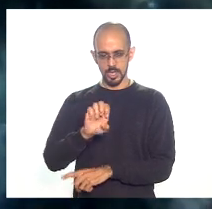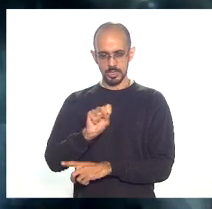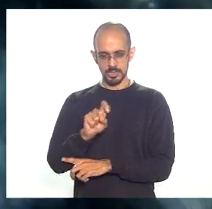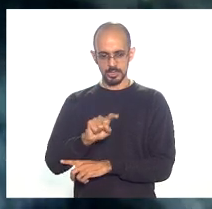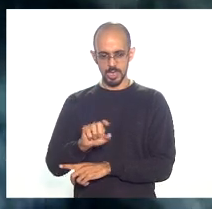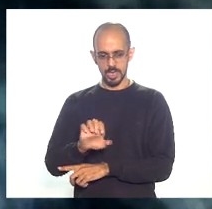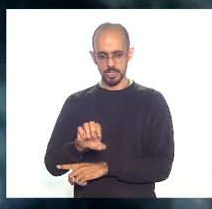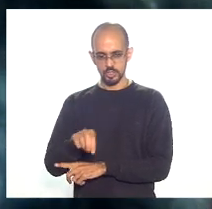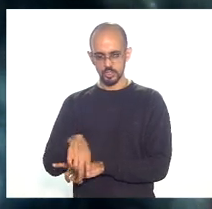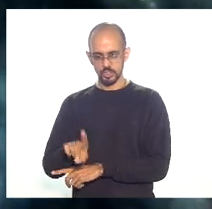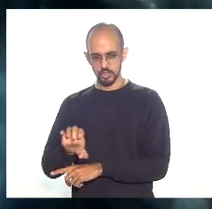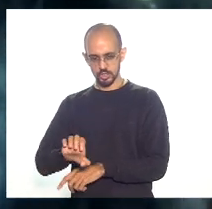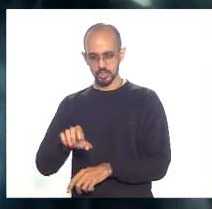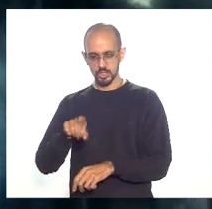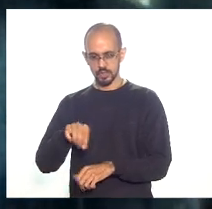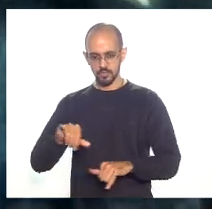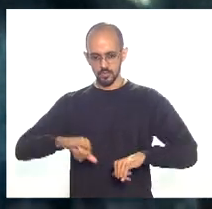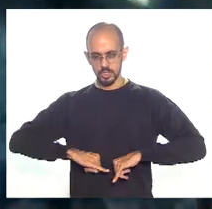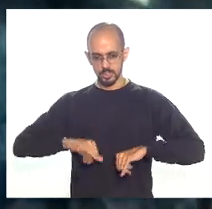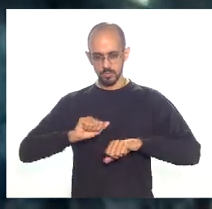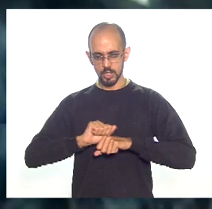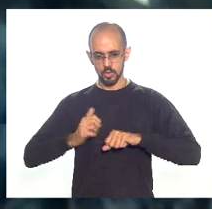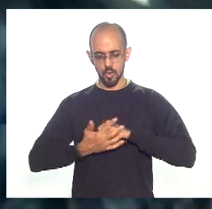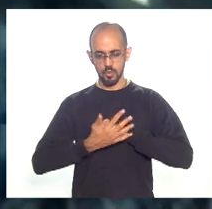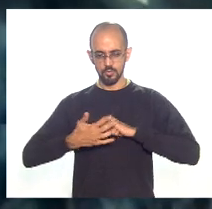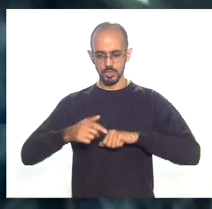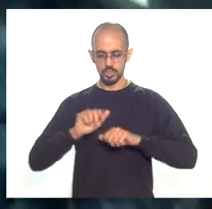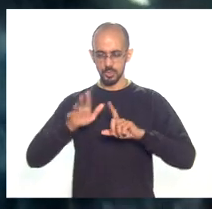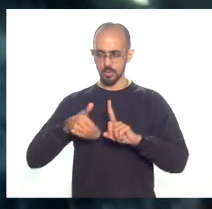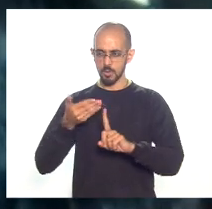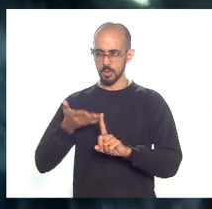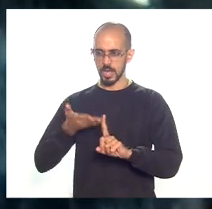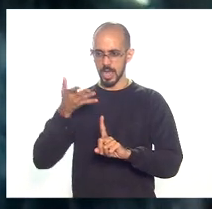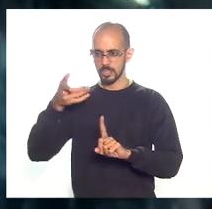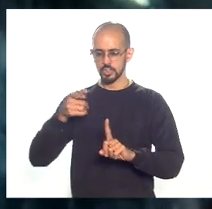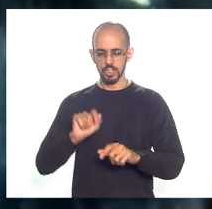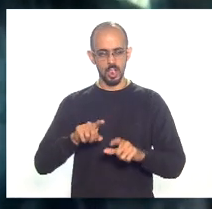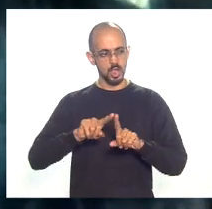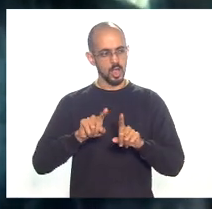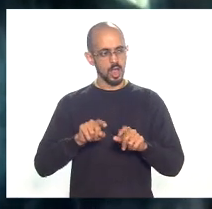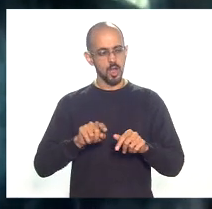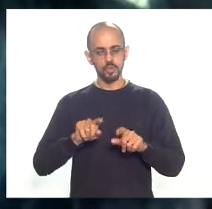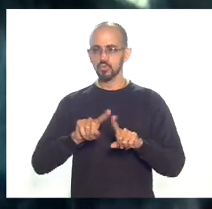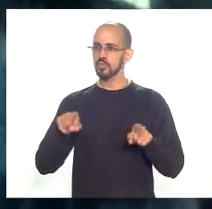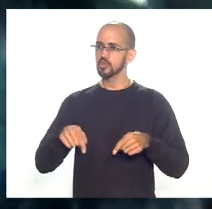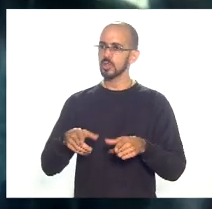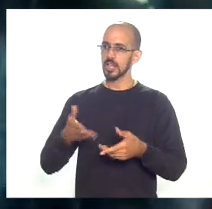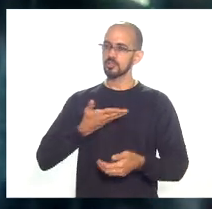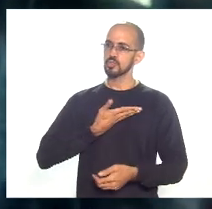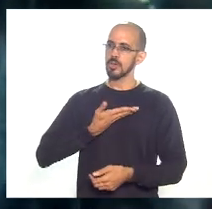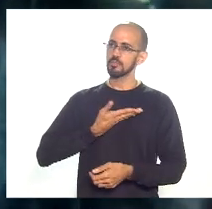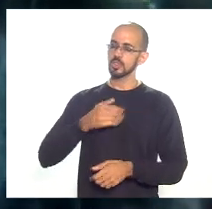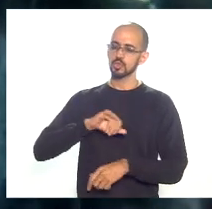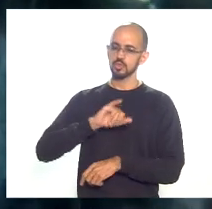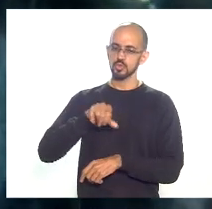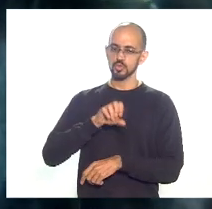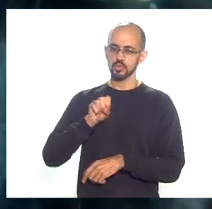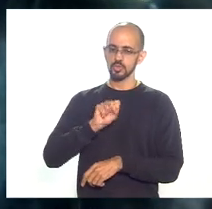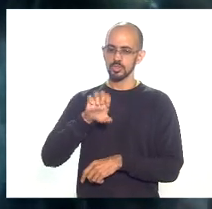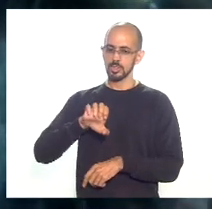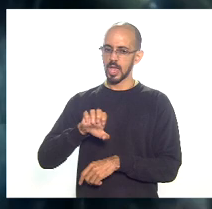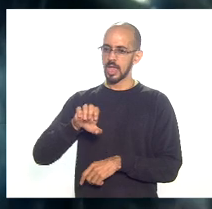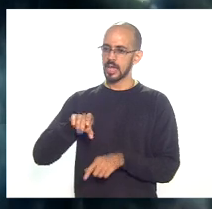à família foi vítima do Covid e eu gostaria aqui de prestar homenagem aos funcionários amigos na pessoa do senhor José Roberto do André da